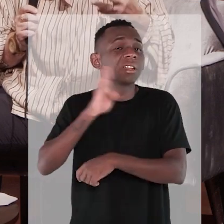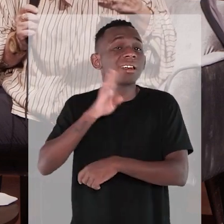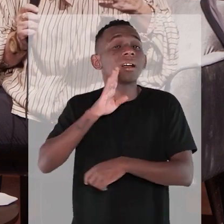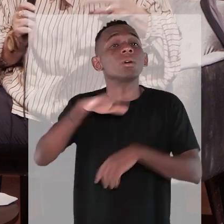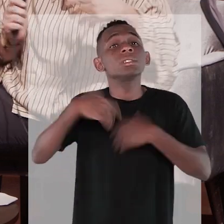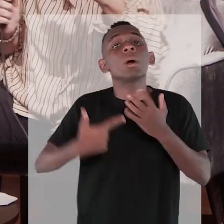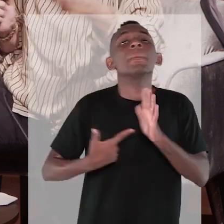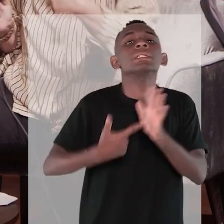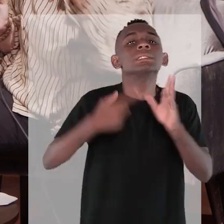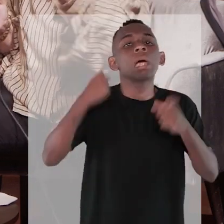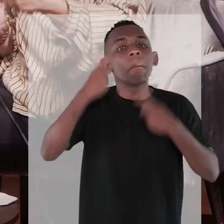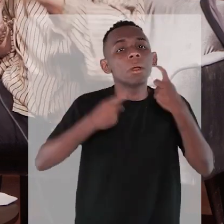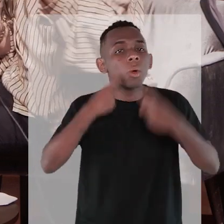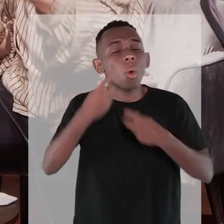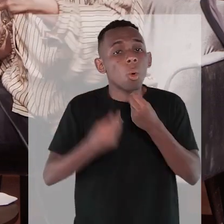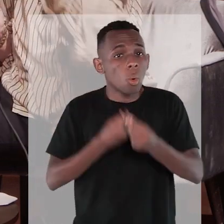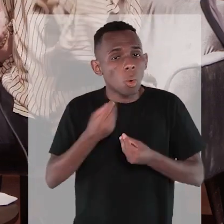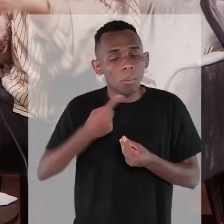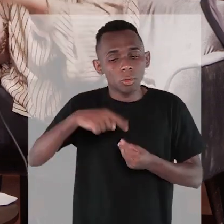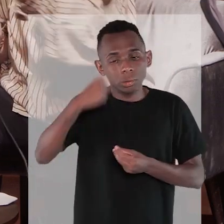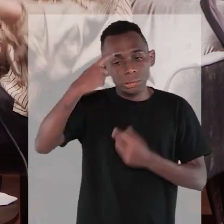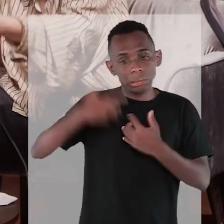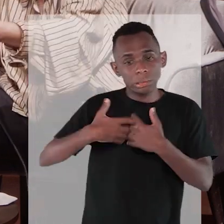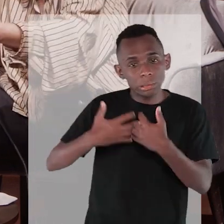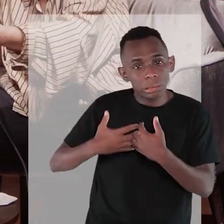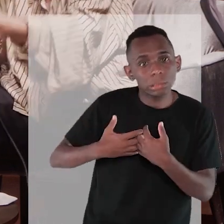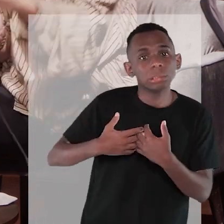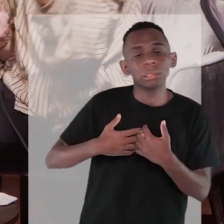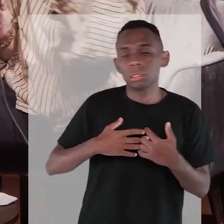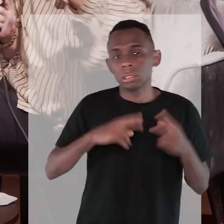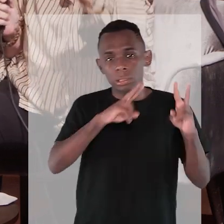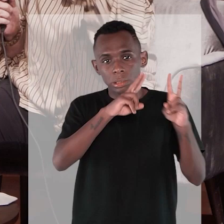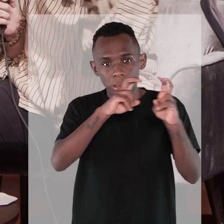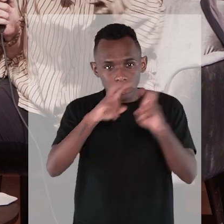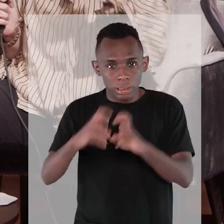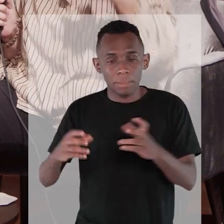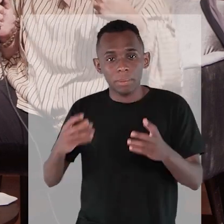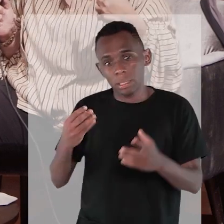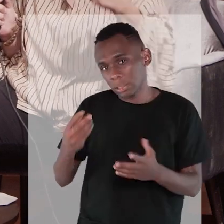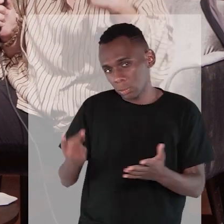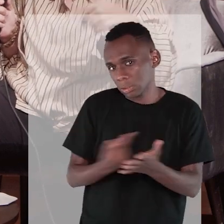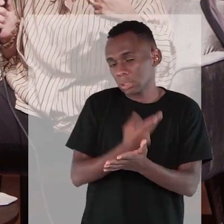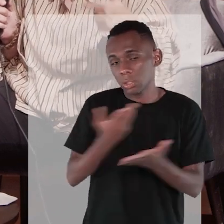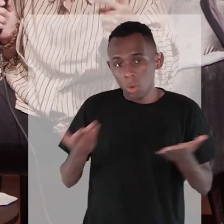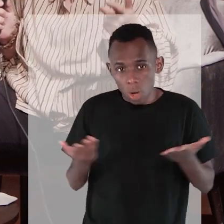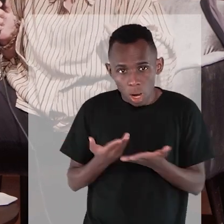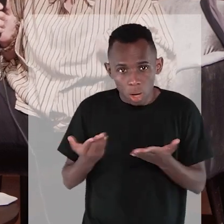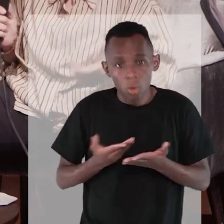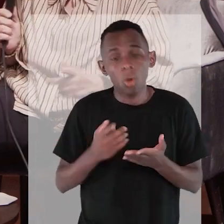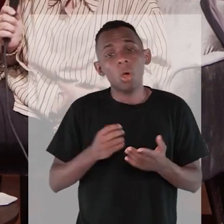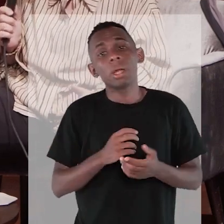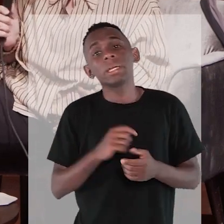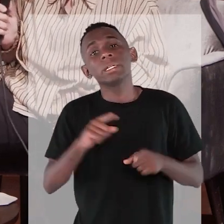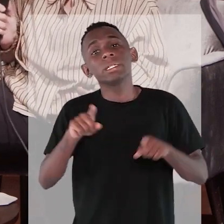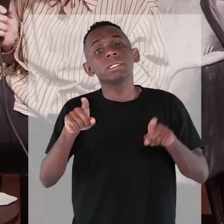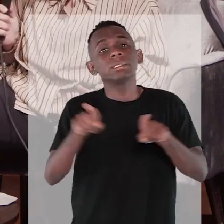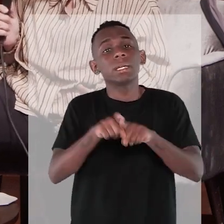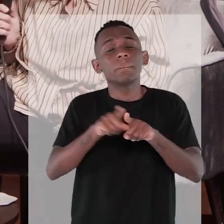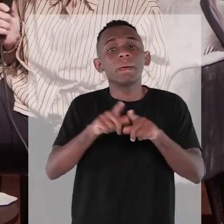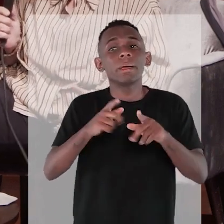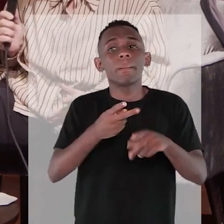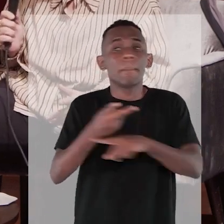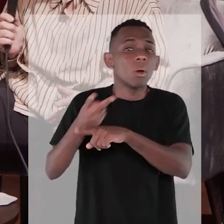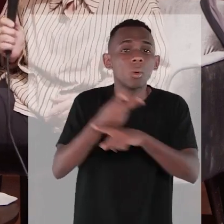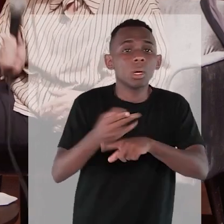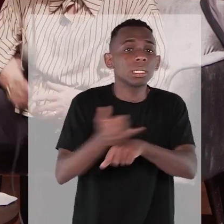quer dizer, de como que nós estávamos pensando diante da conjuntura e buscando as ferramentas para extrair